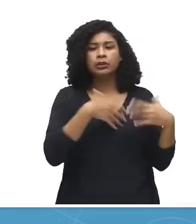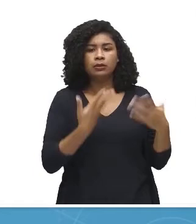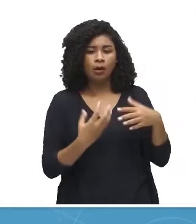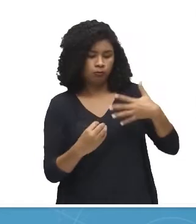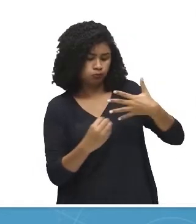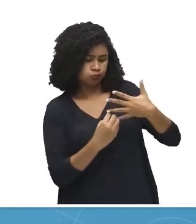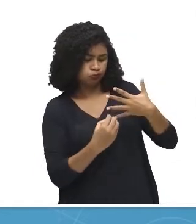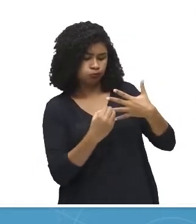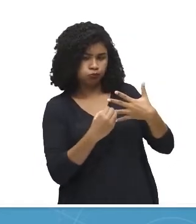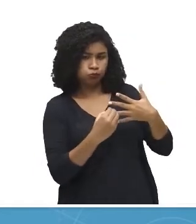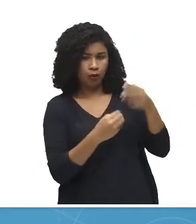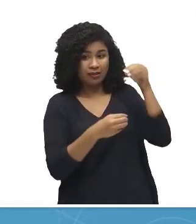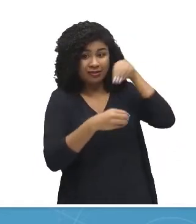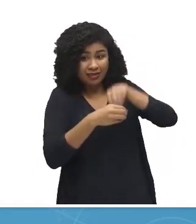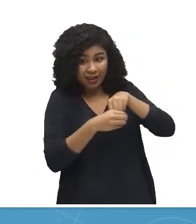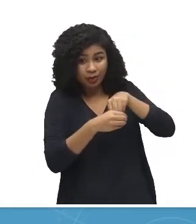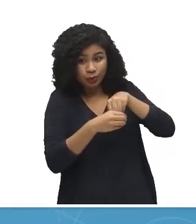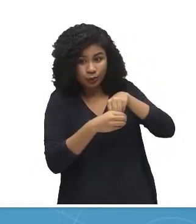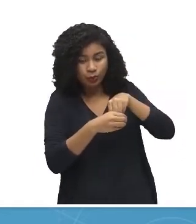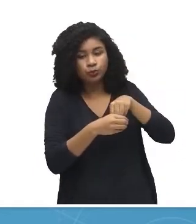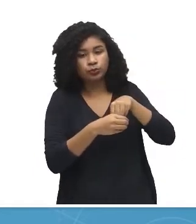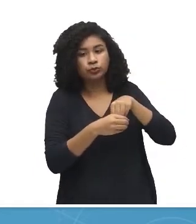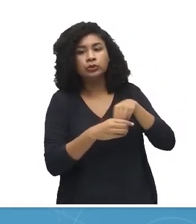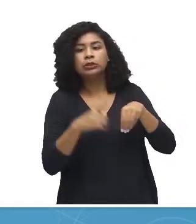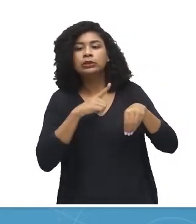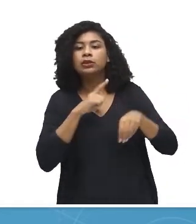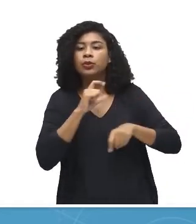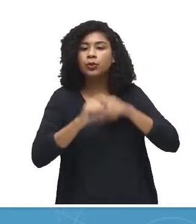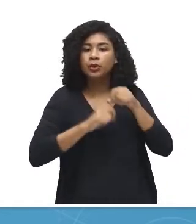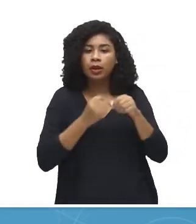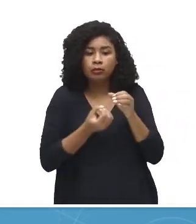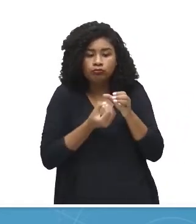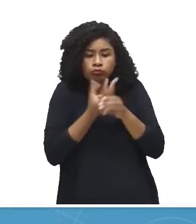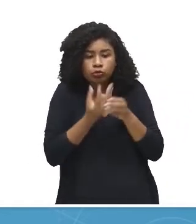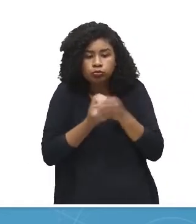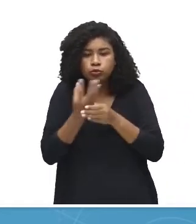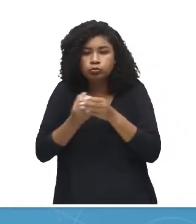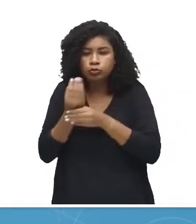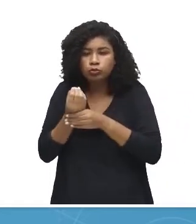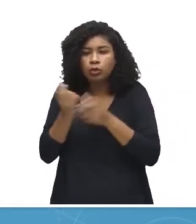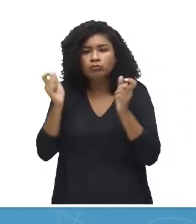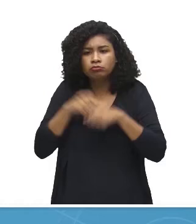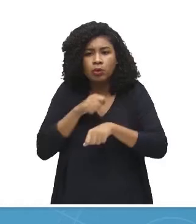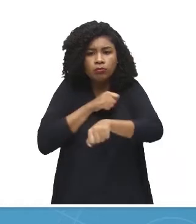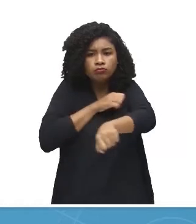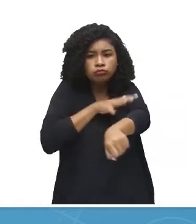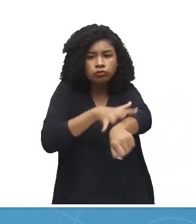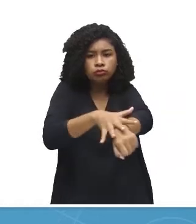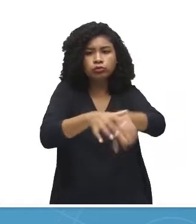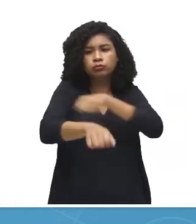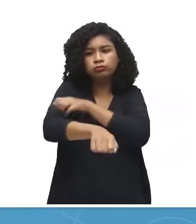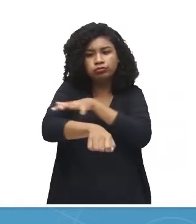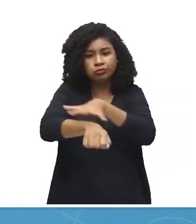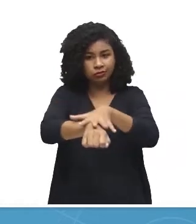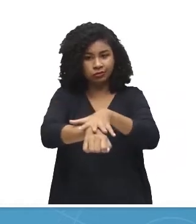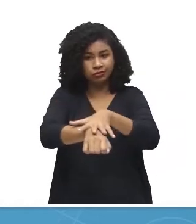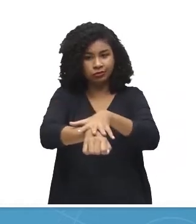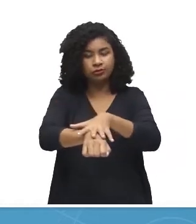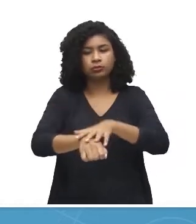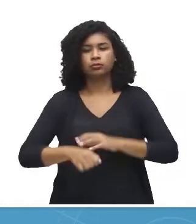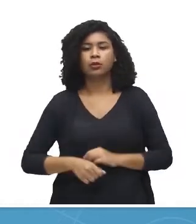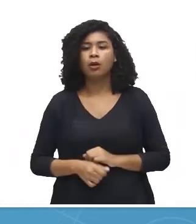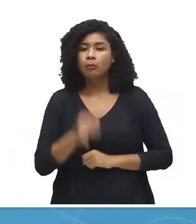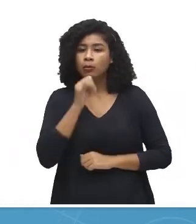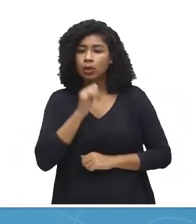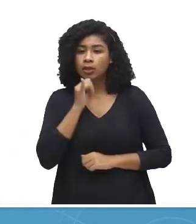vai jogar diretamente nos vasos sanguíneos, então em uma cavidade fechada, tá? Que é o caso aqui dos hormônios, que